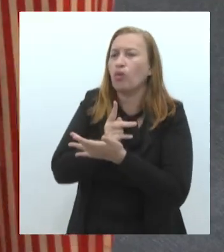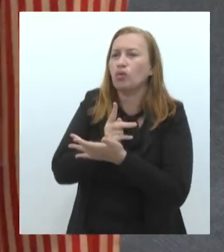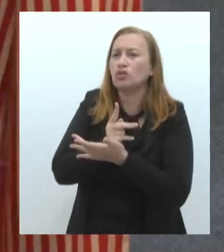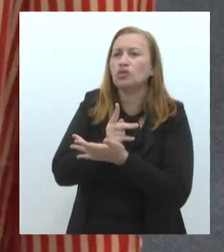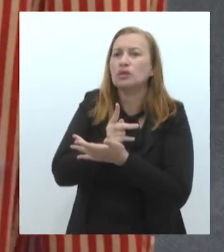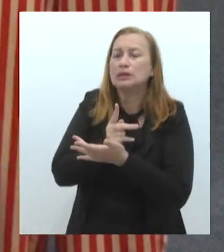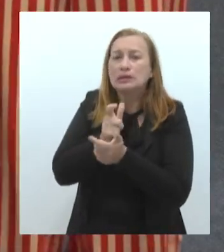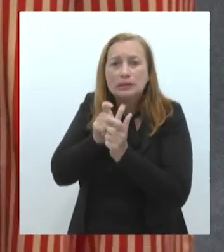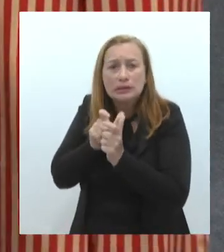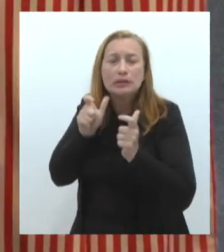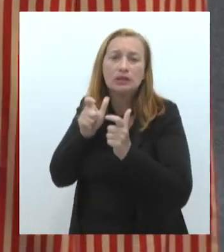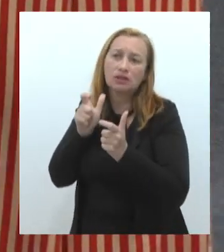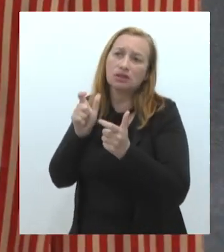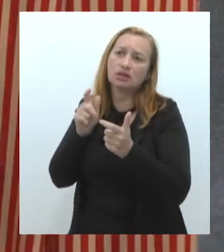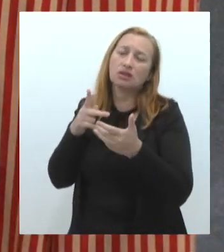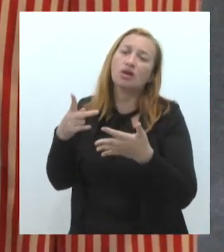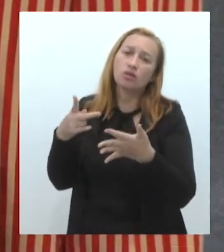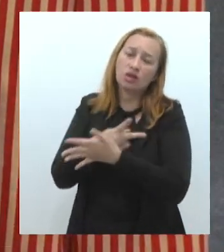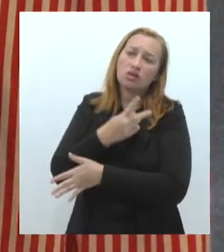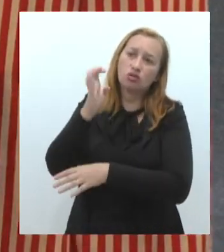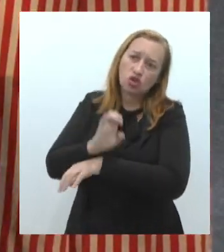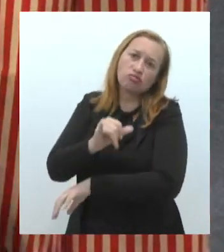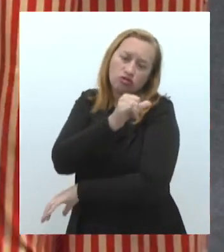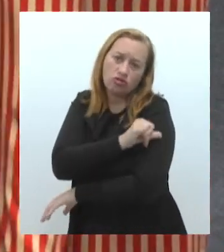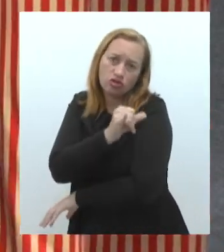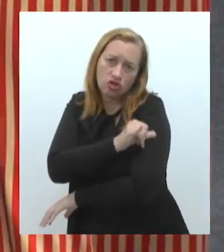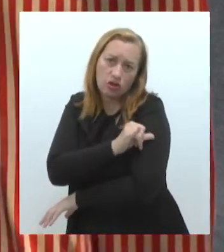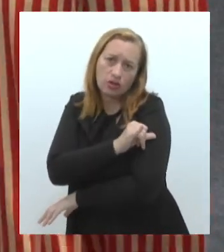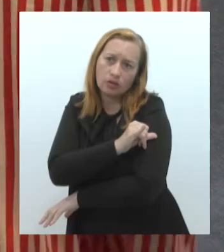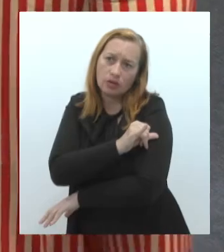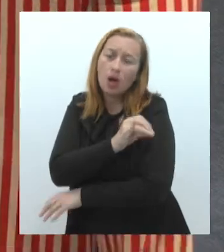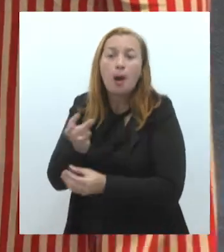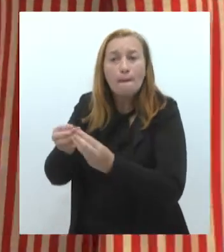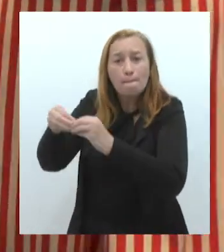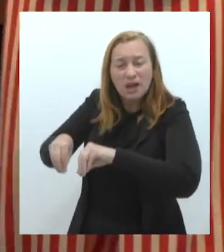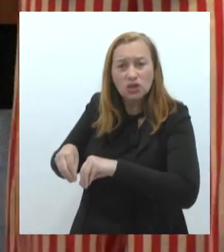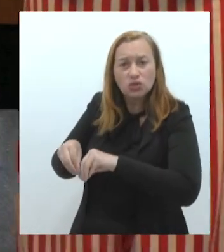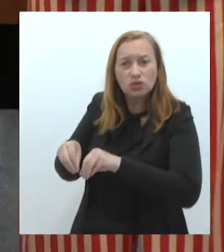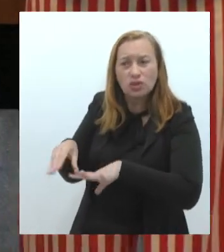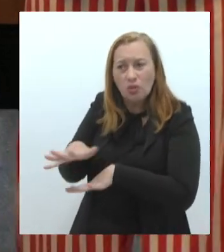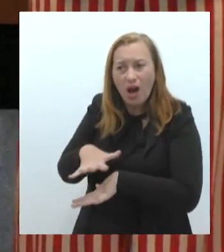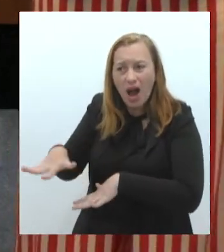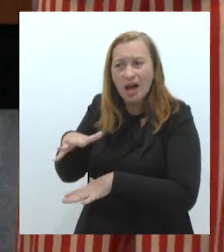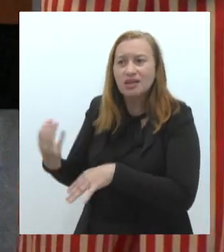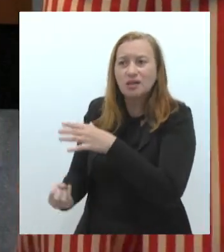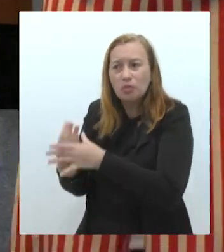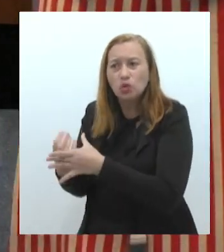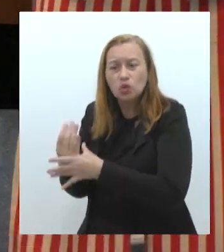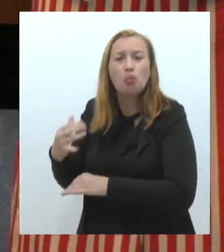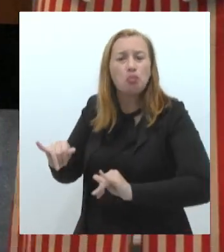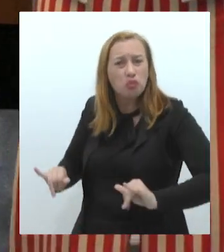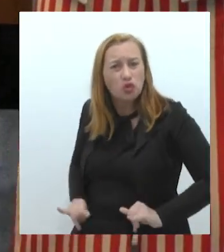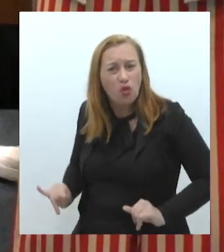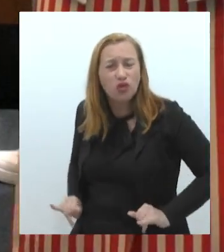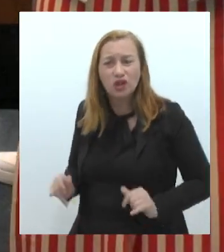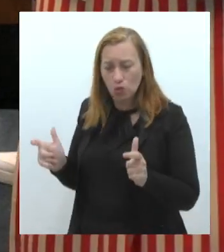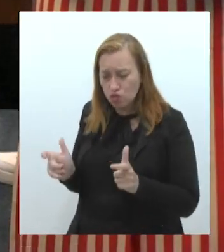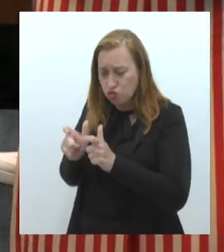das maiores ocorridas dentro do estado do Rio de Janeiro, prejudicando uma cadeia produtiva sofrida,